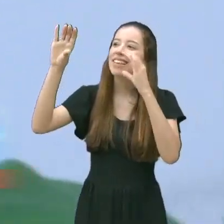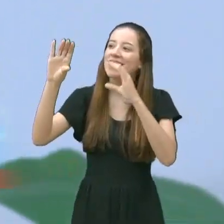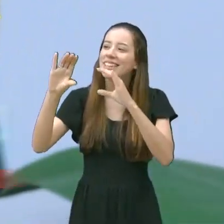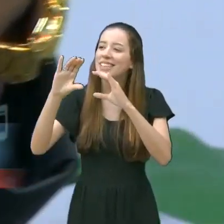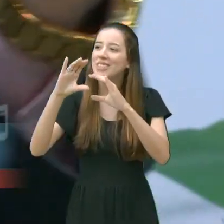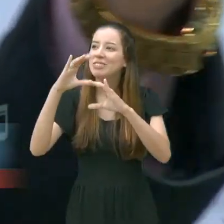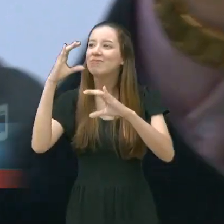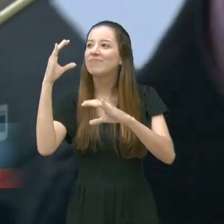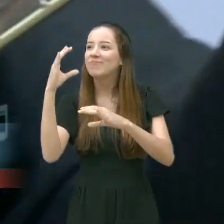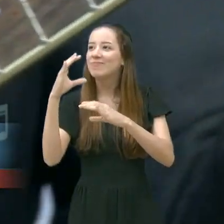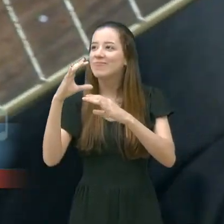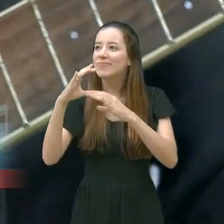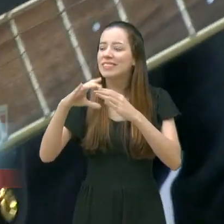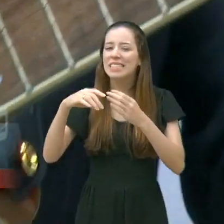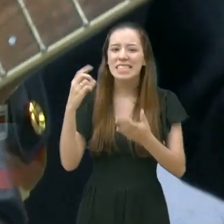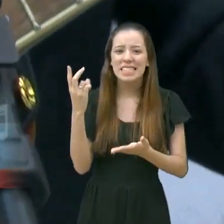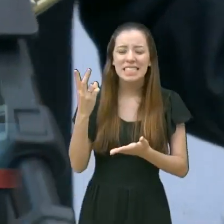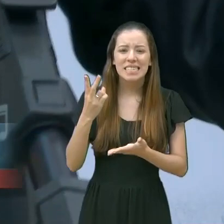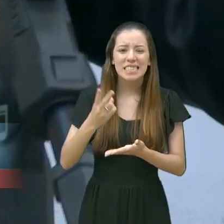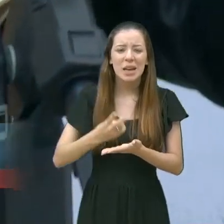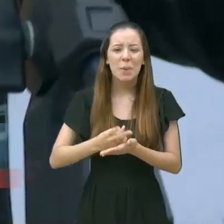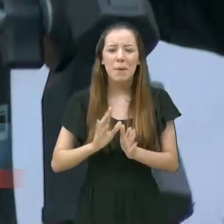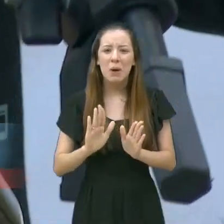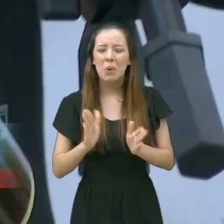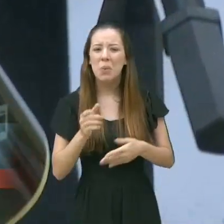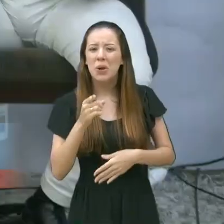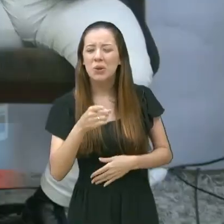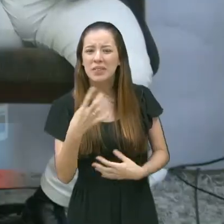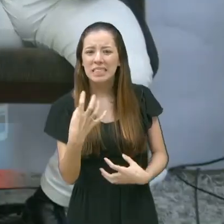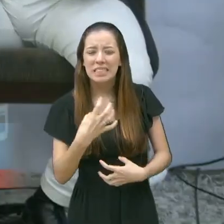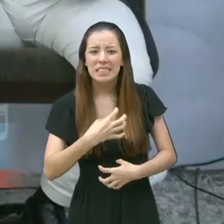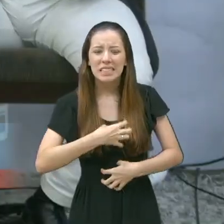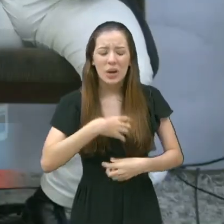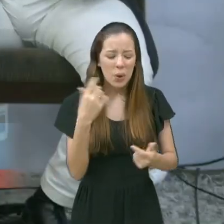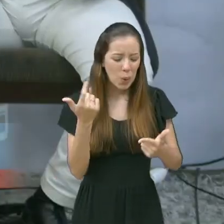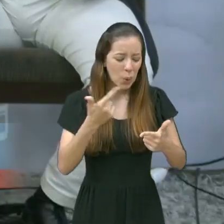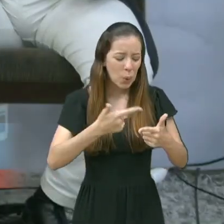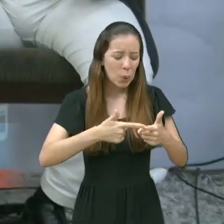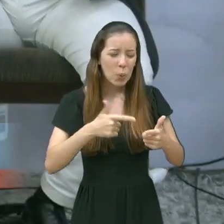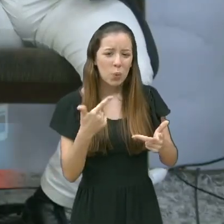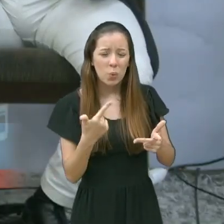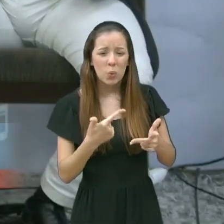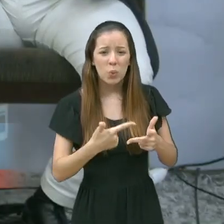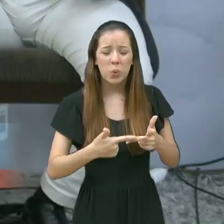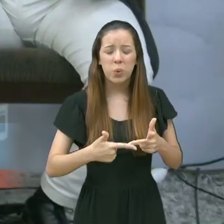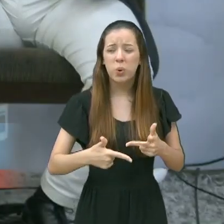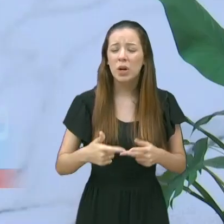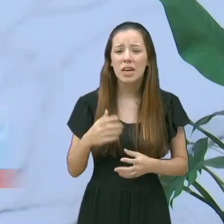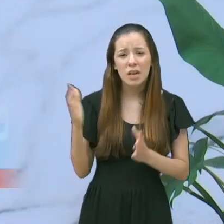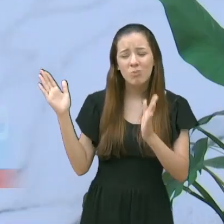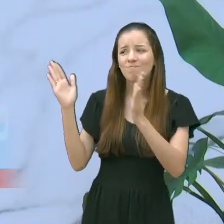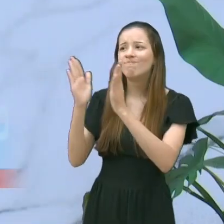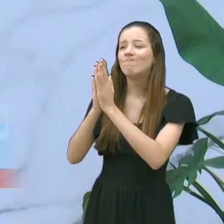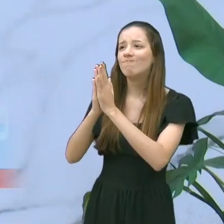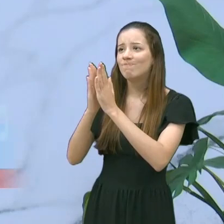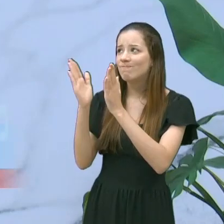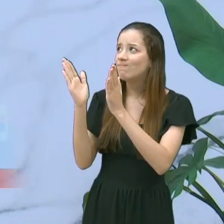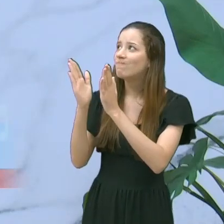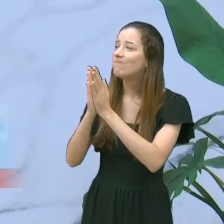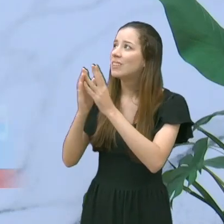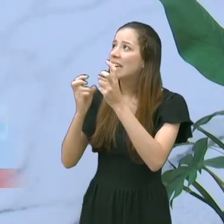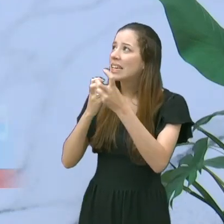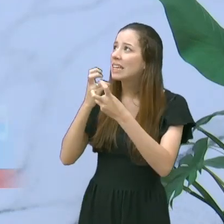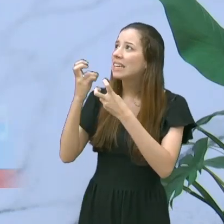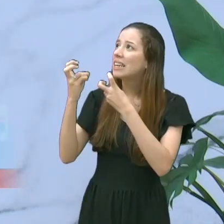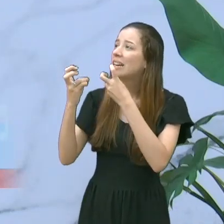vitória. Toda vez que o mar vermelho tiver que passar, chame logo esse homem para te